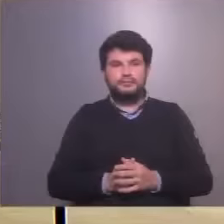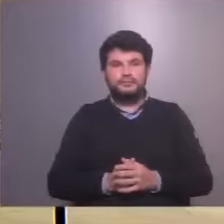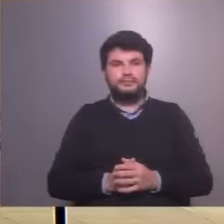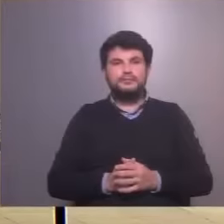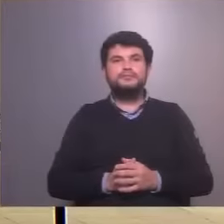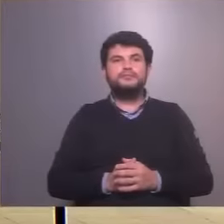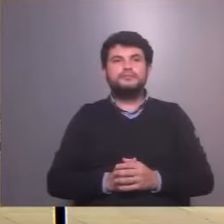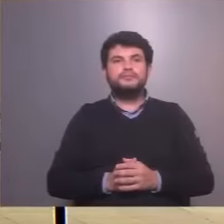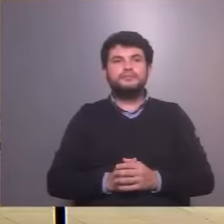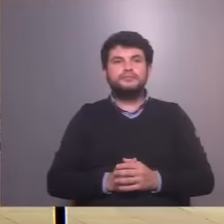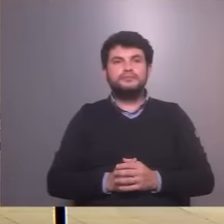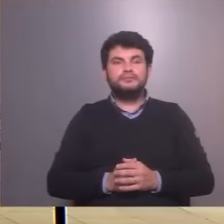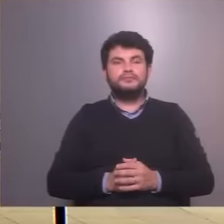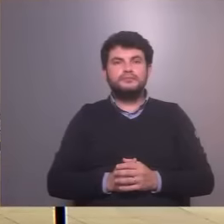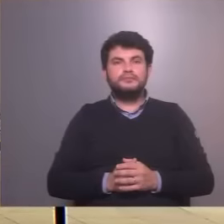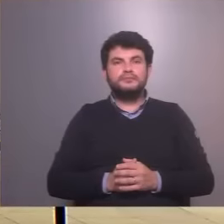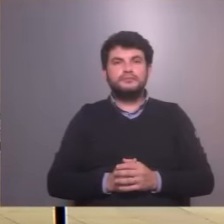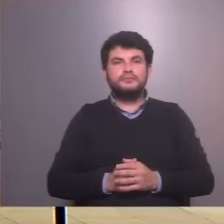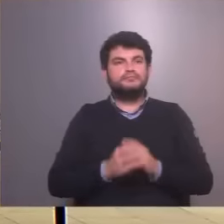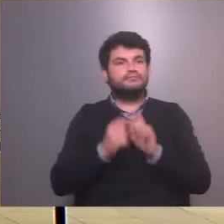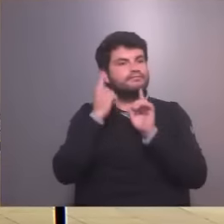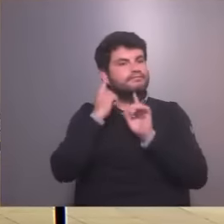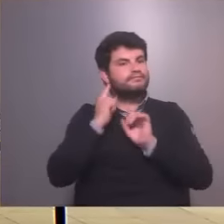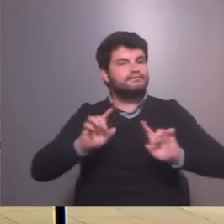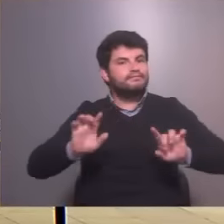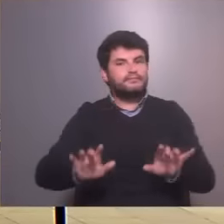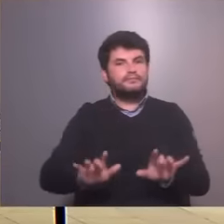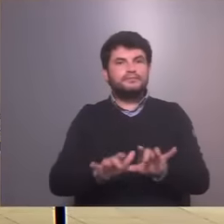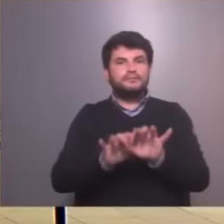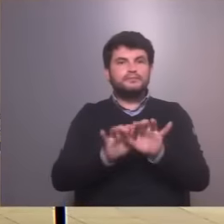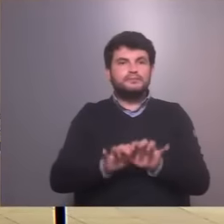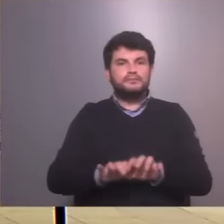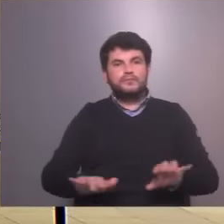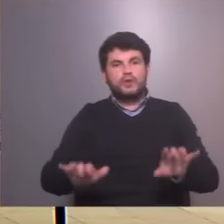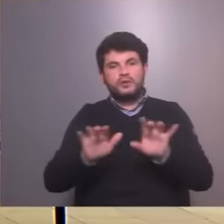vobis. Et in spiritu.